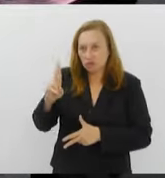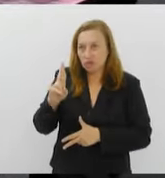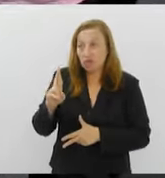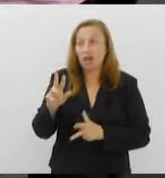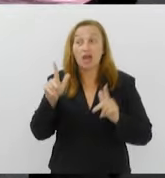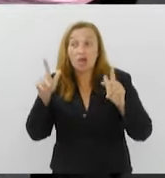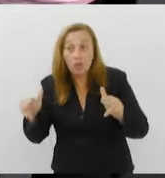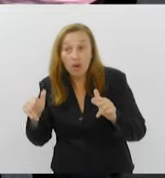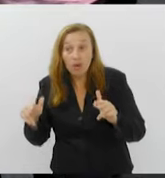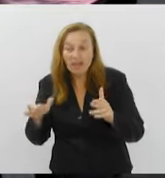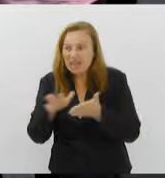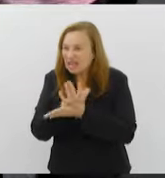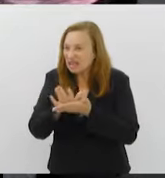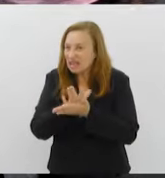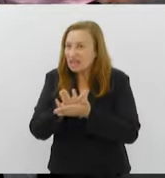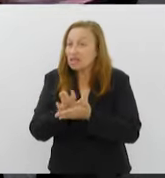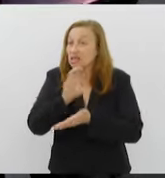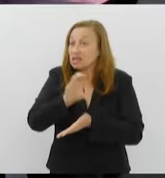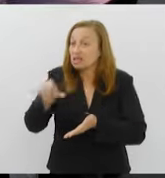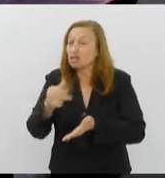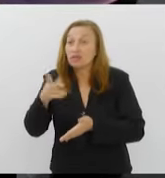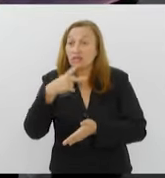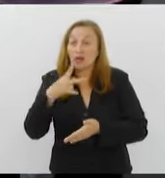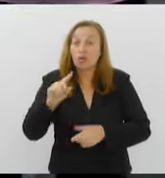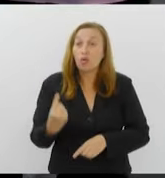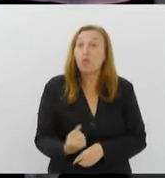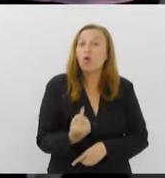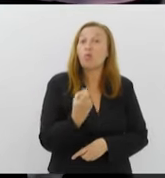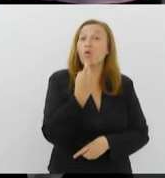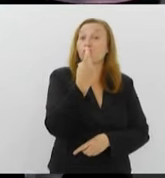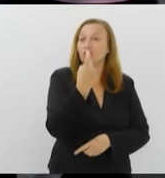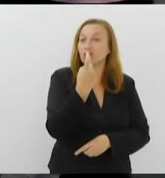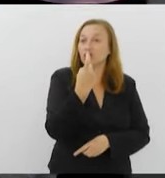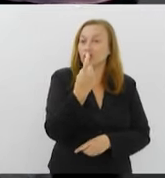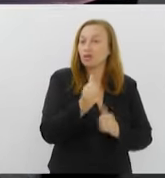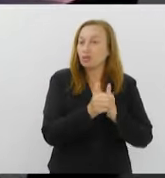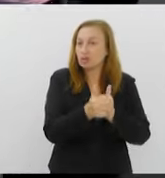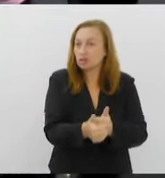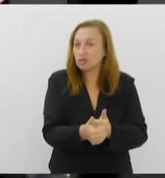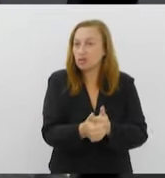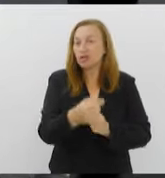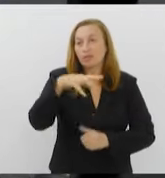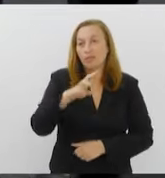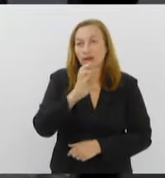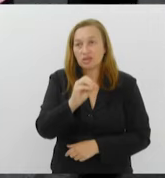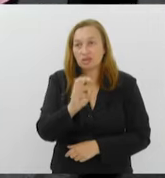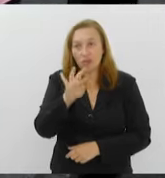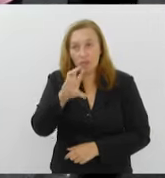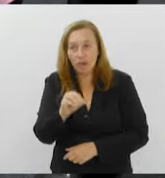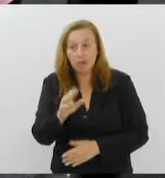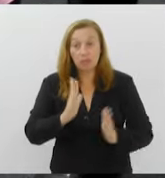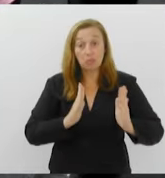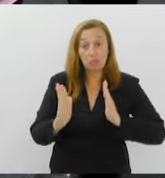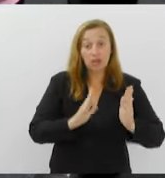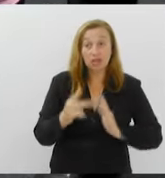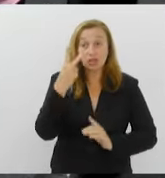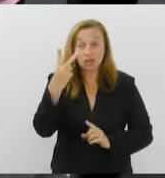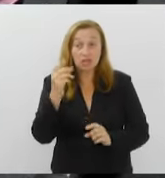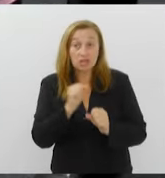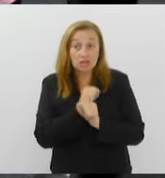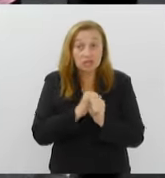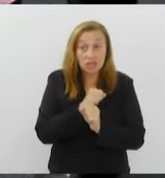igual. Nada a CCJ falava. Com uma única recondução, nada o Márcio Galberto fala. Para um período de